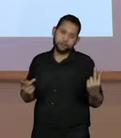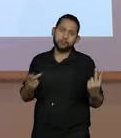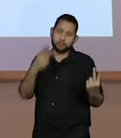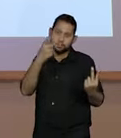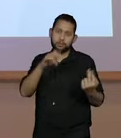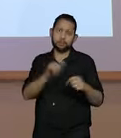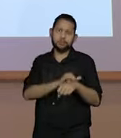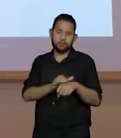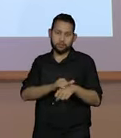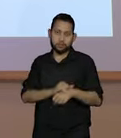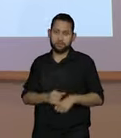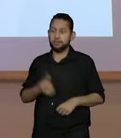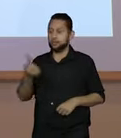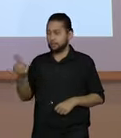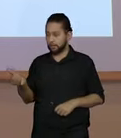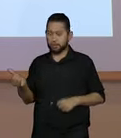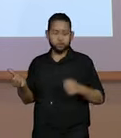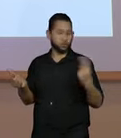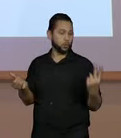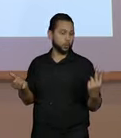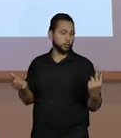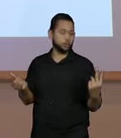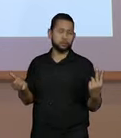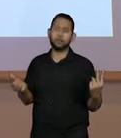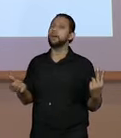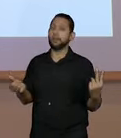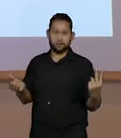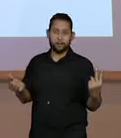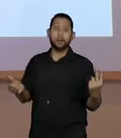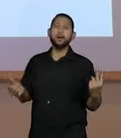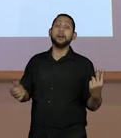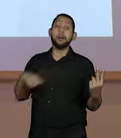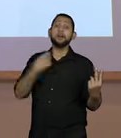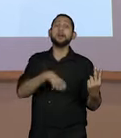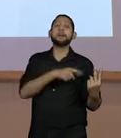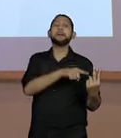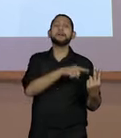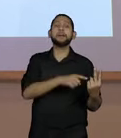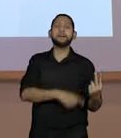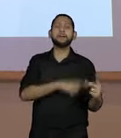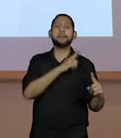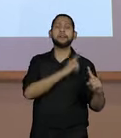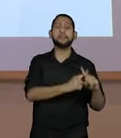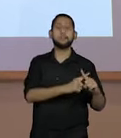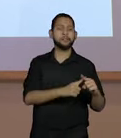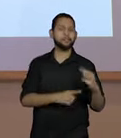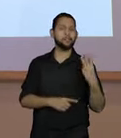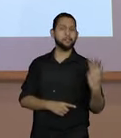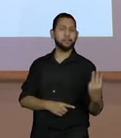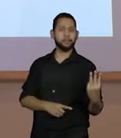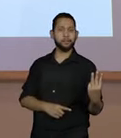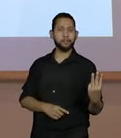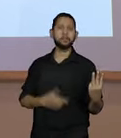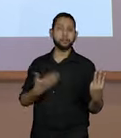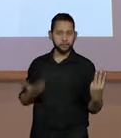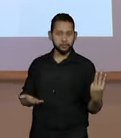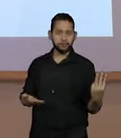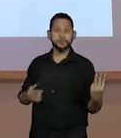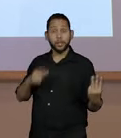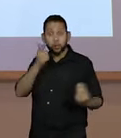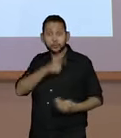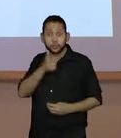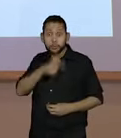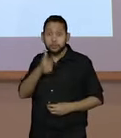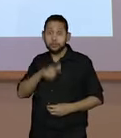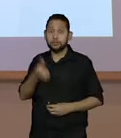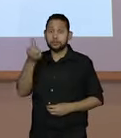fazer? 6 do lado de cá, 2 do lado de lá como índice. Nós vamos pegar um número que nós vamos usar